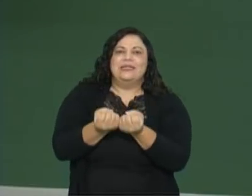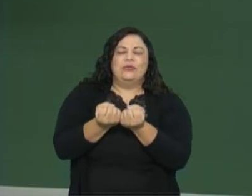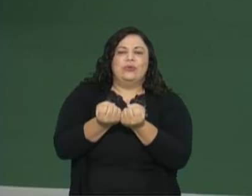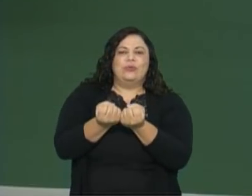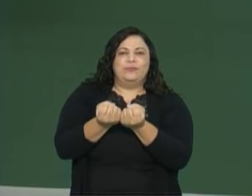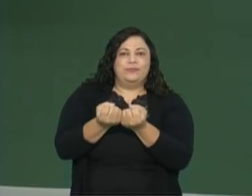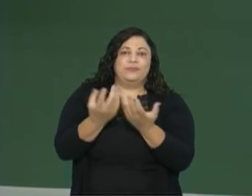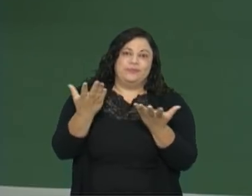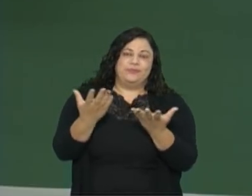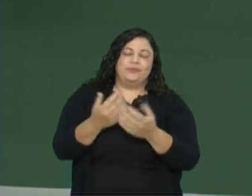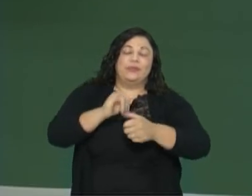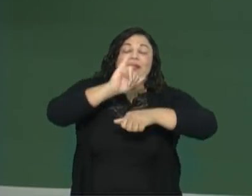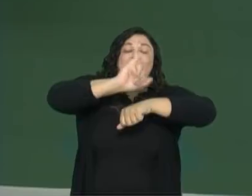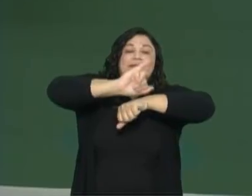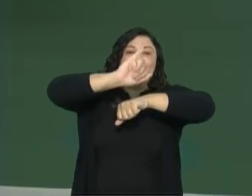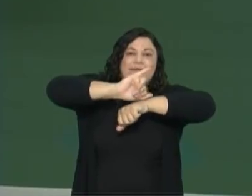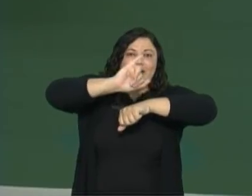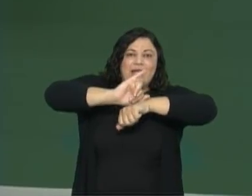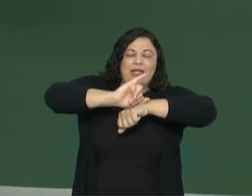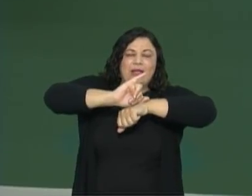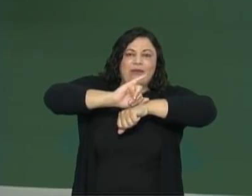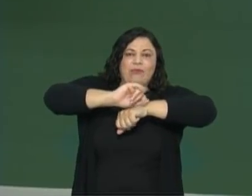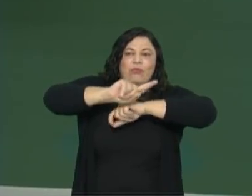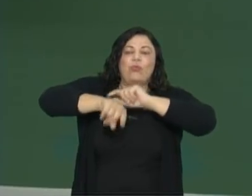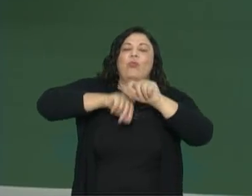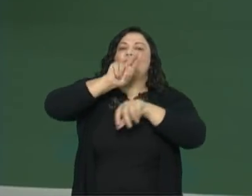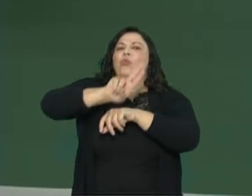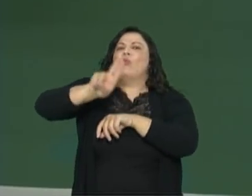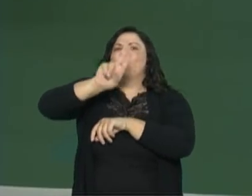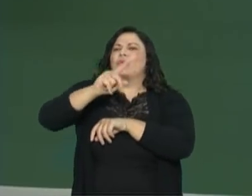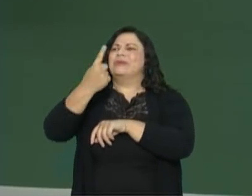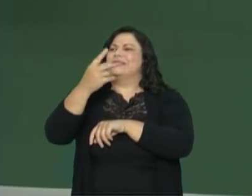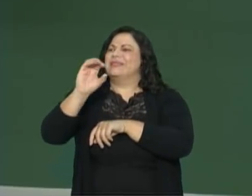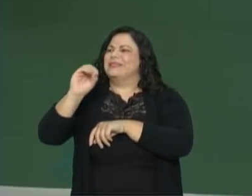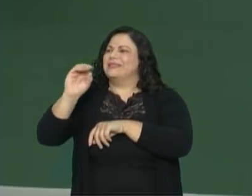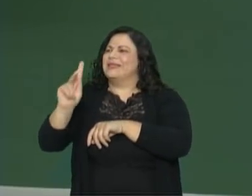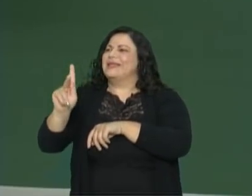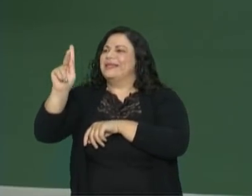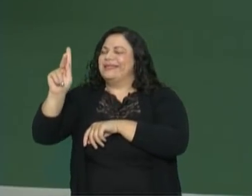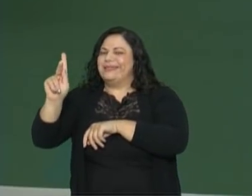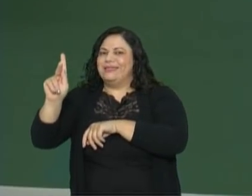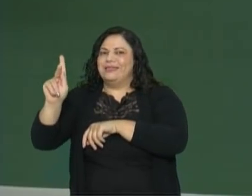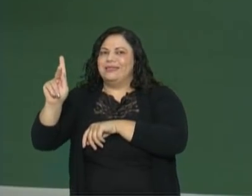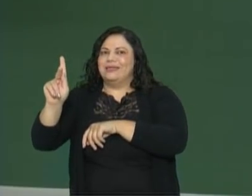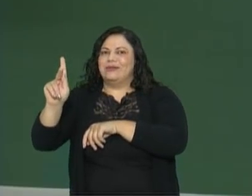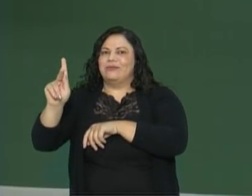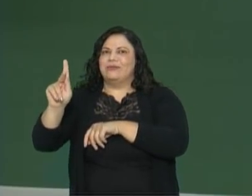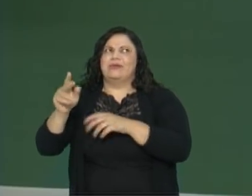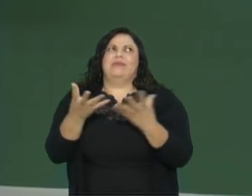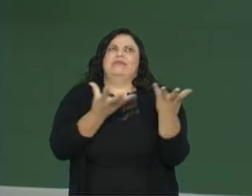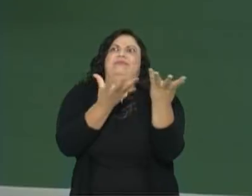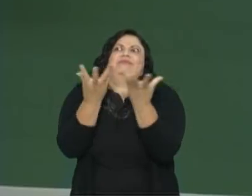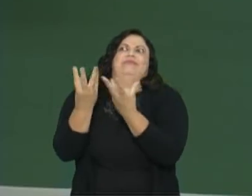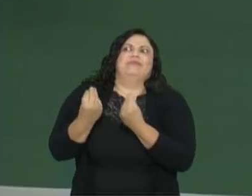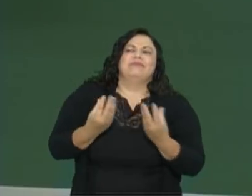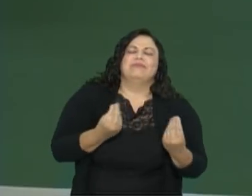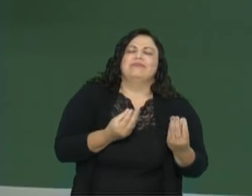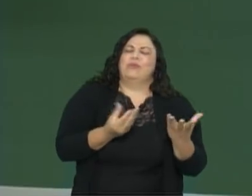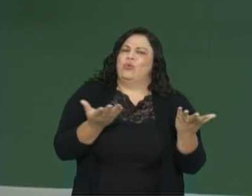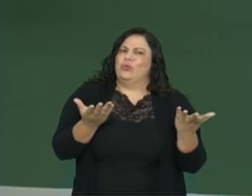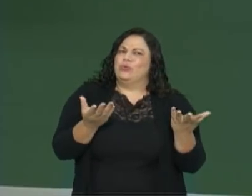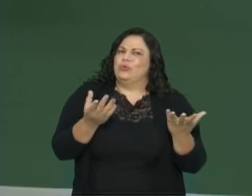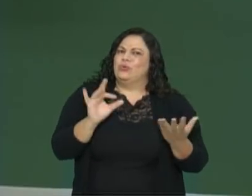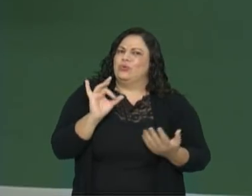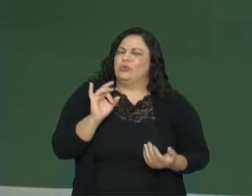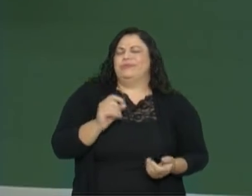1 tonelada de ferro usa 100 quilos de nióbio. Entenderam? Gente, 1 tonelada é muito ferro. Só 100 quilos de